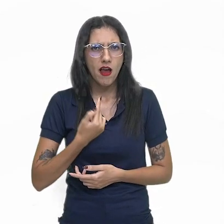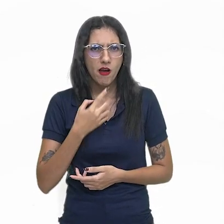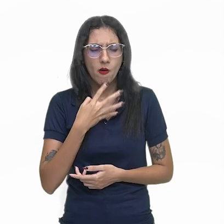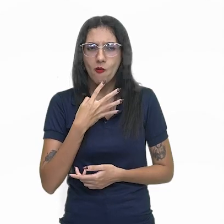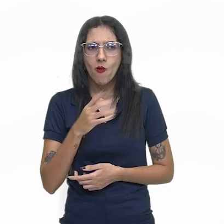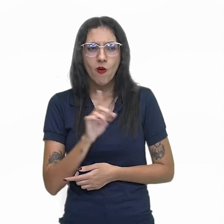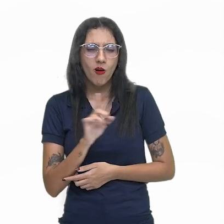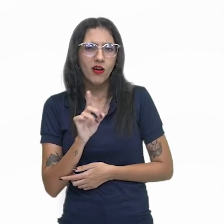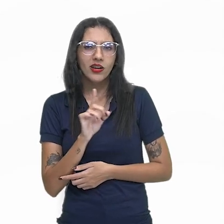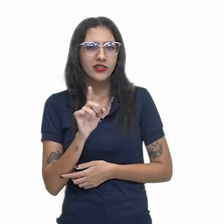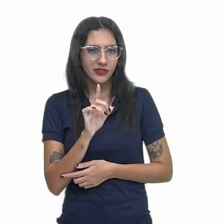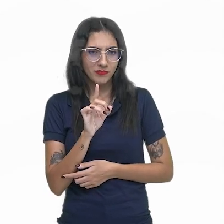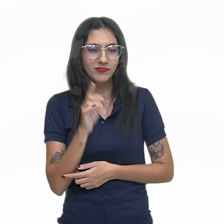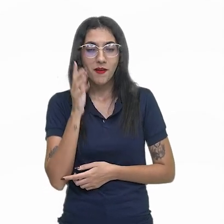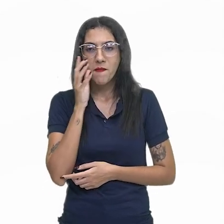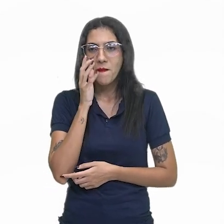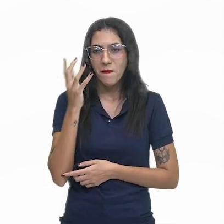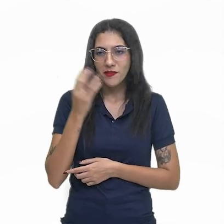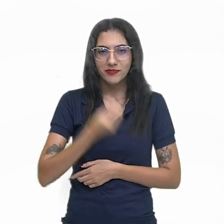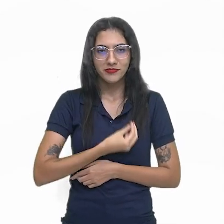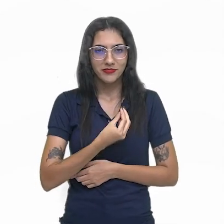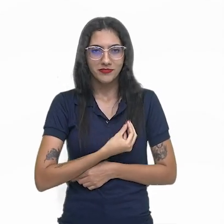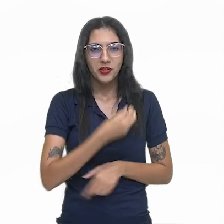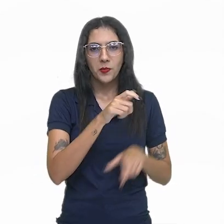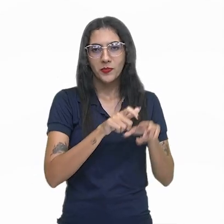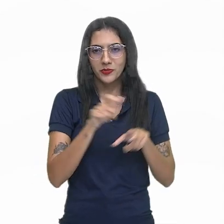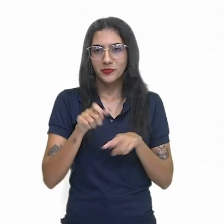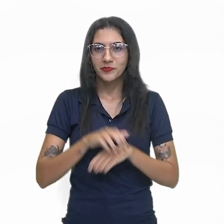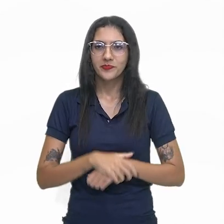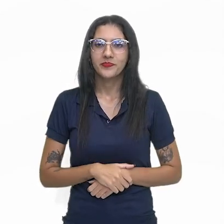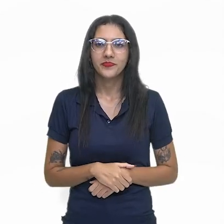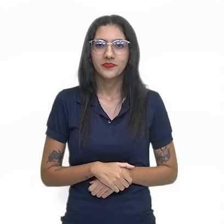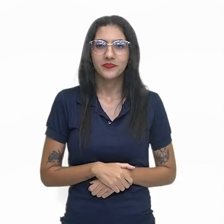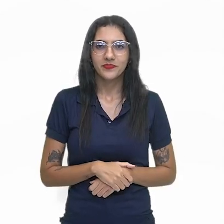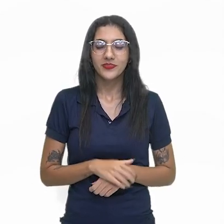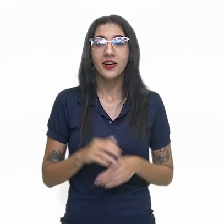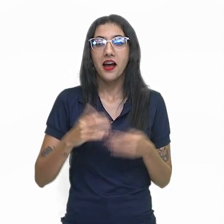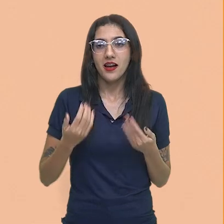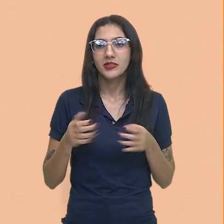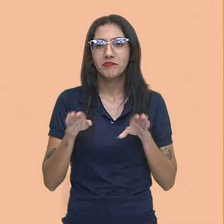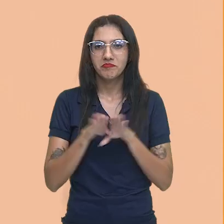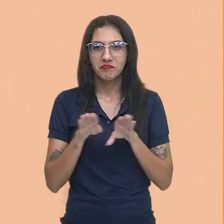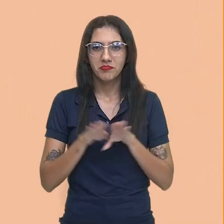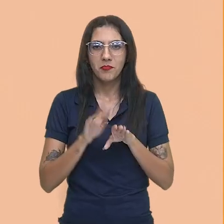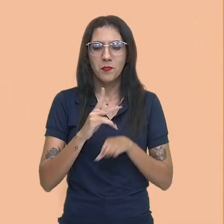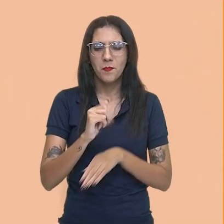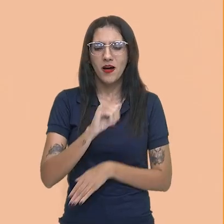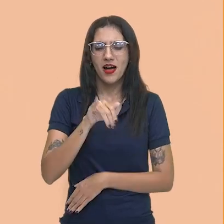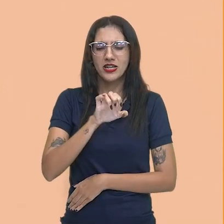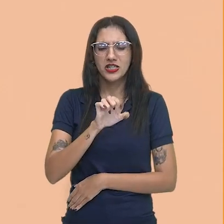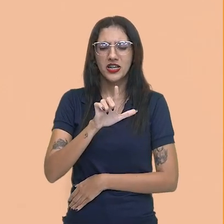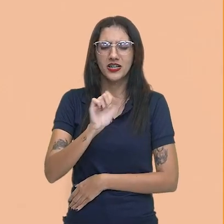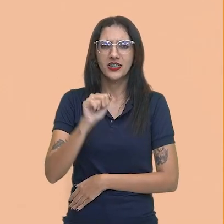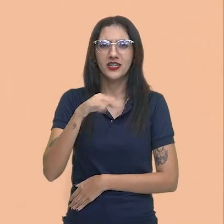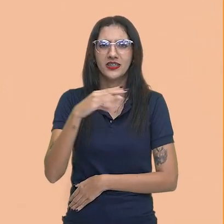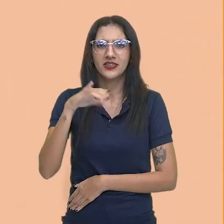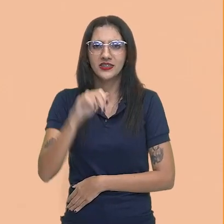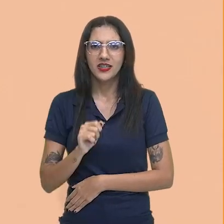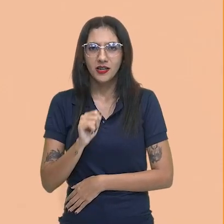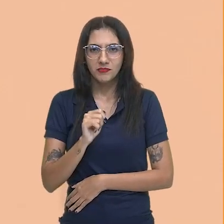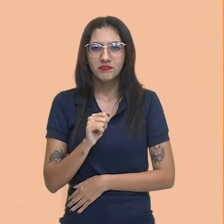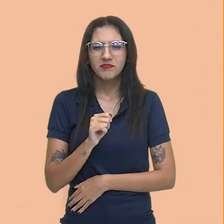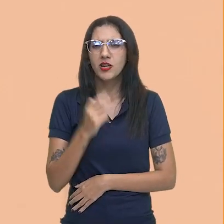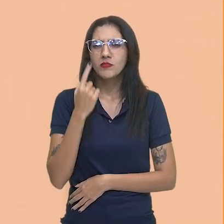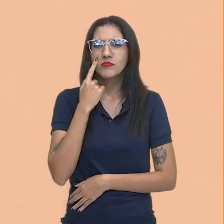da população local. Aí vem também as pagelanças. Vejam aí o significado